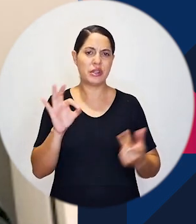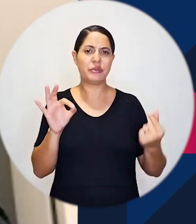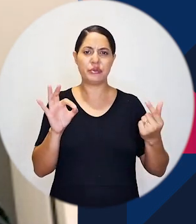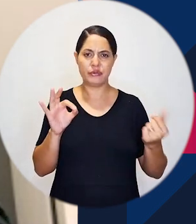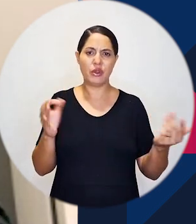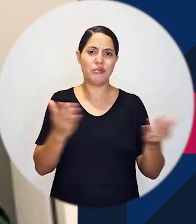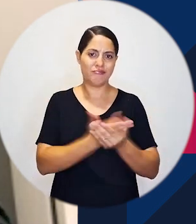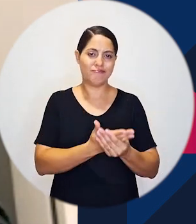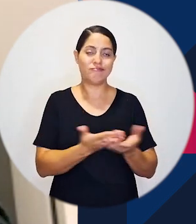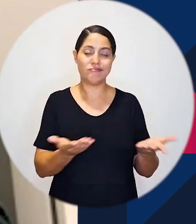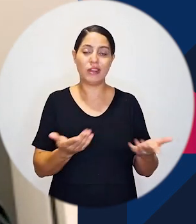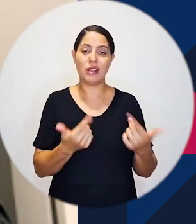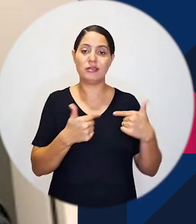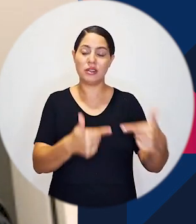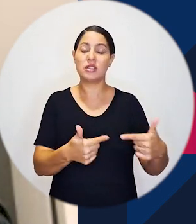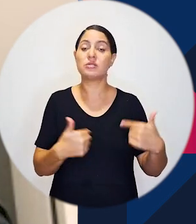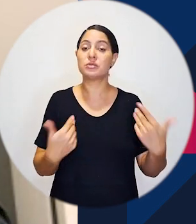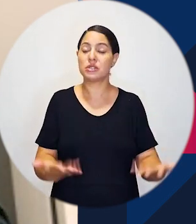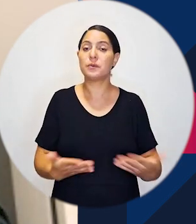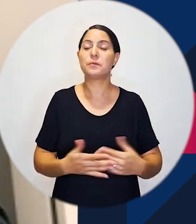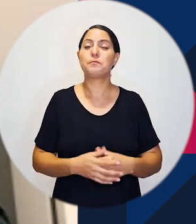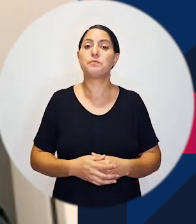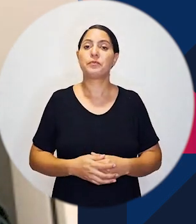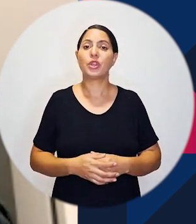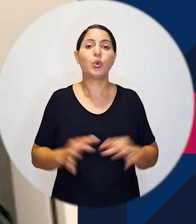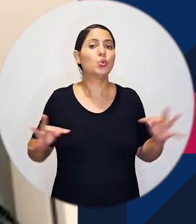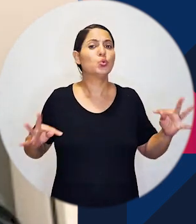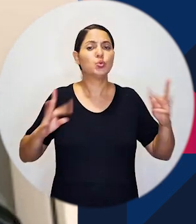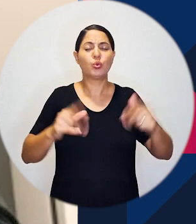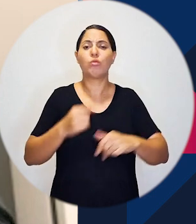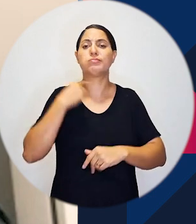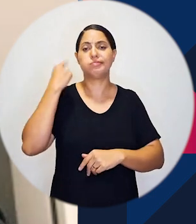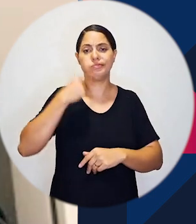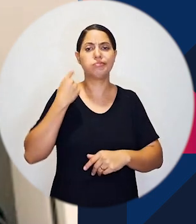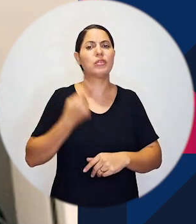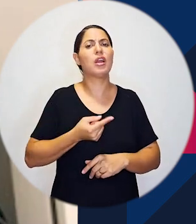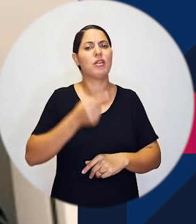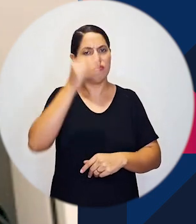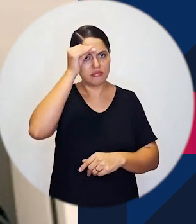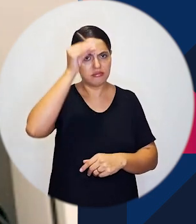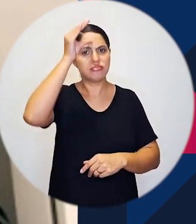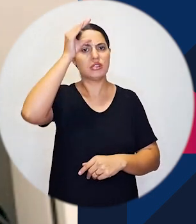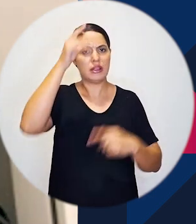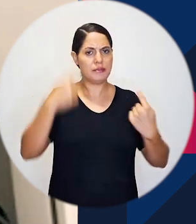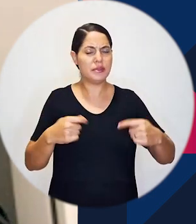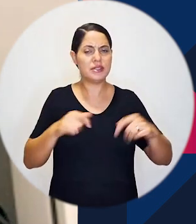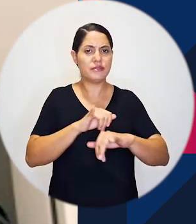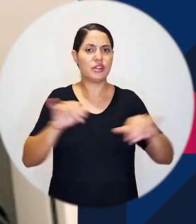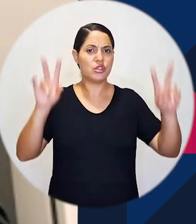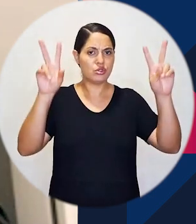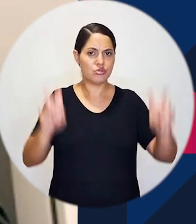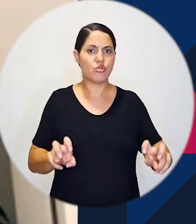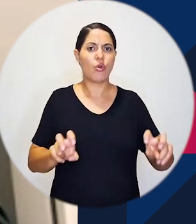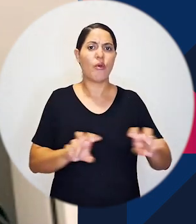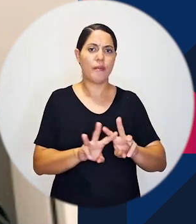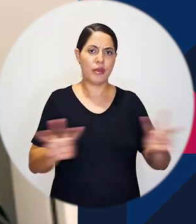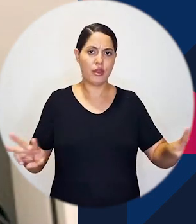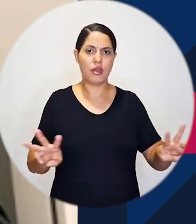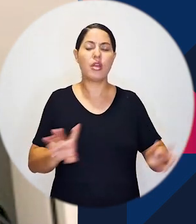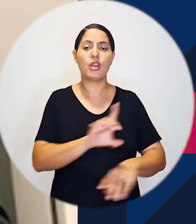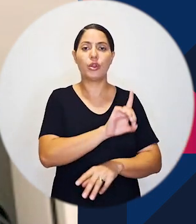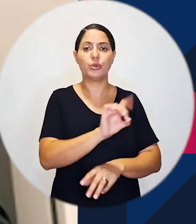né? Então, todos os advogados precisam conhecer detalhadamente o domicílio judicial